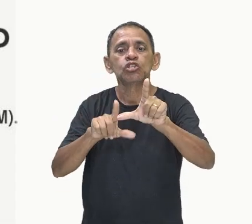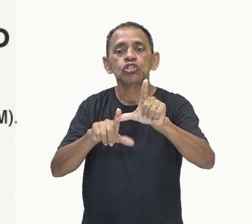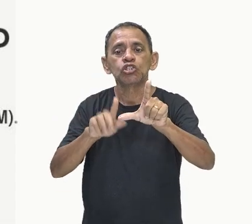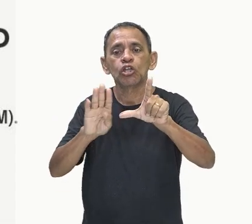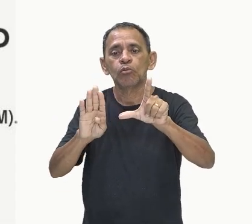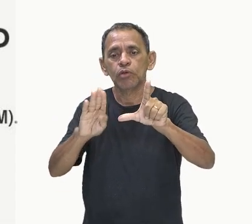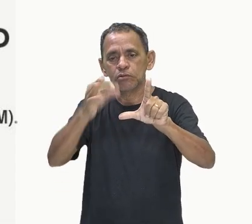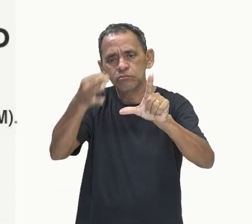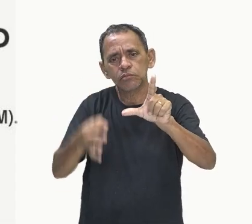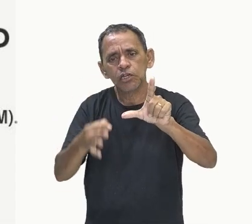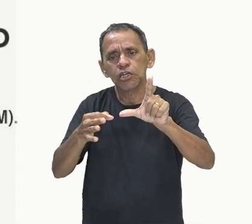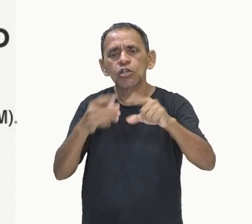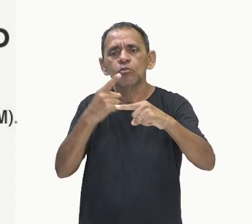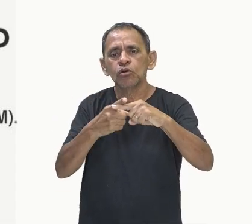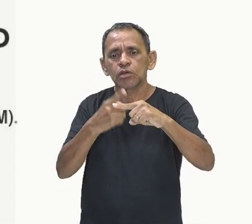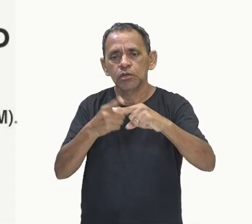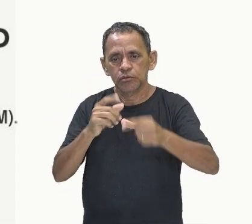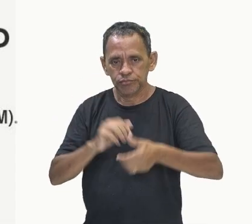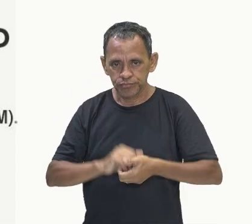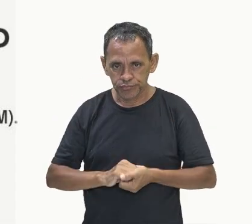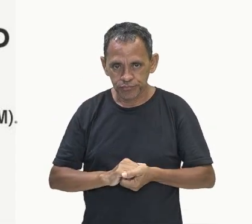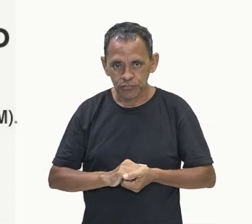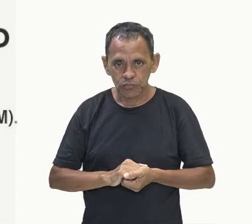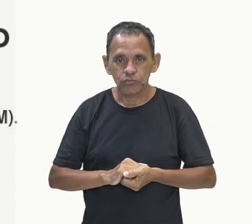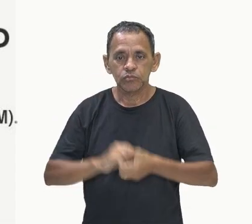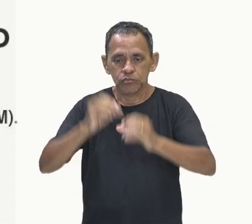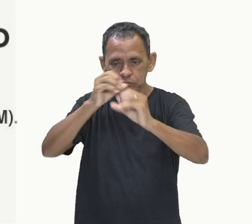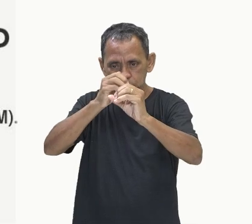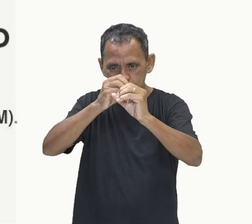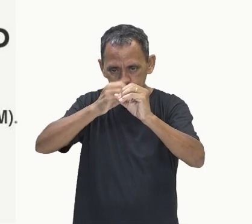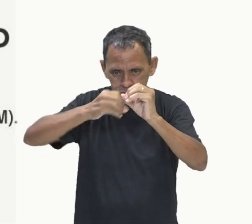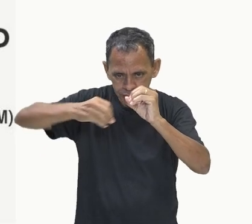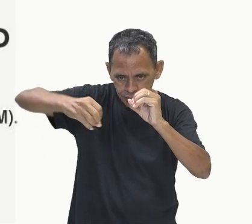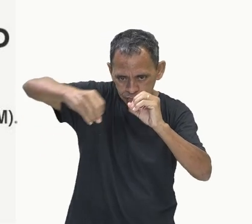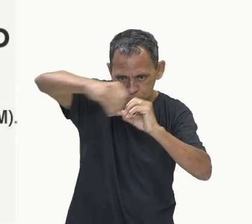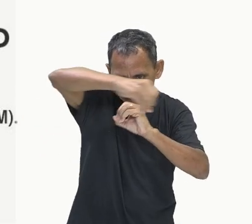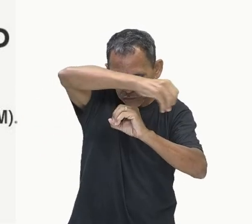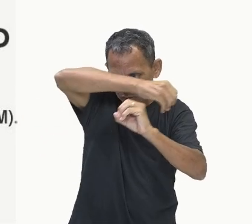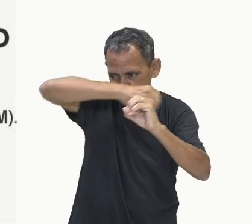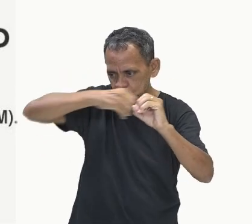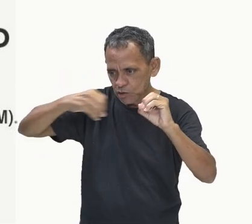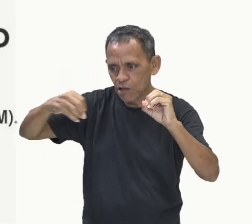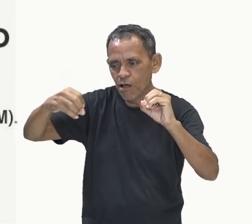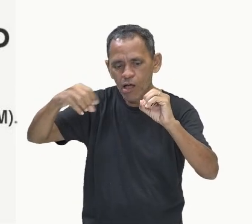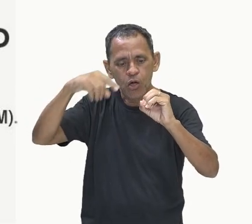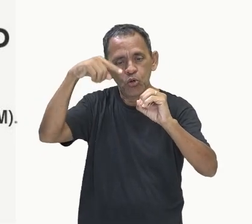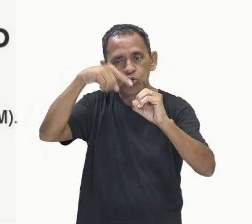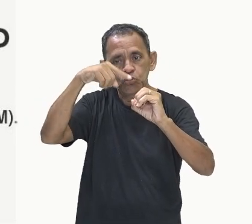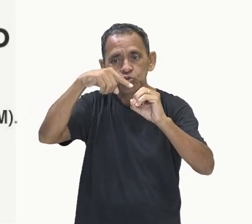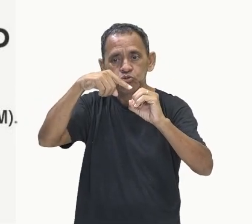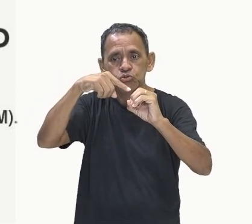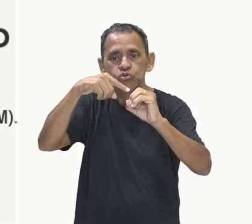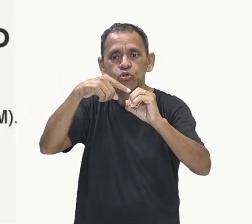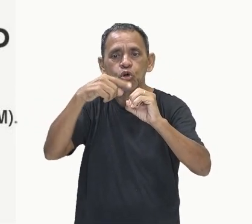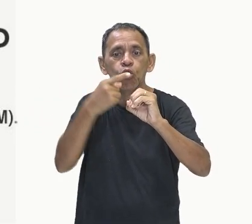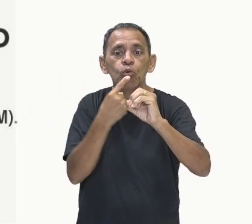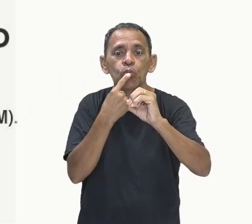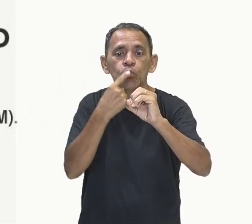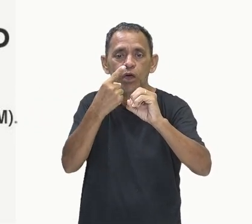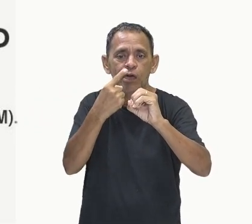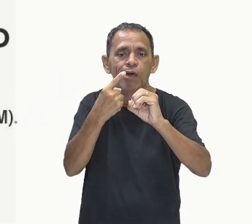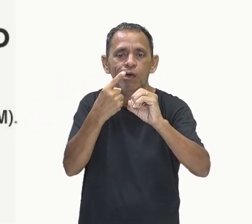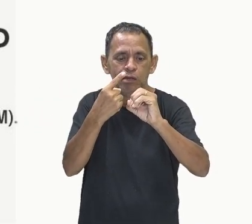resposta correta. Ou seja, as órbitas são elípticas com o Sol posicionado em um